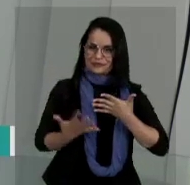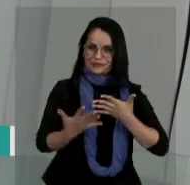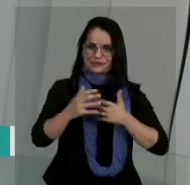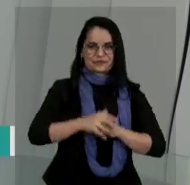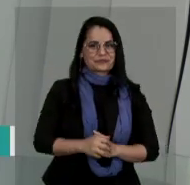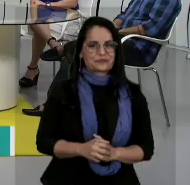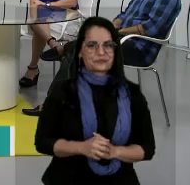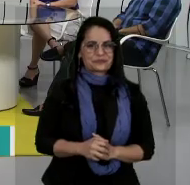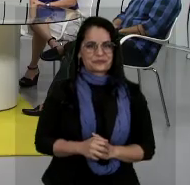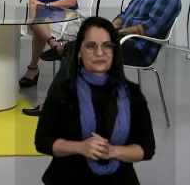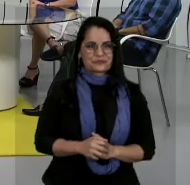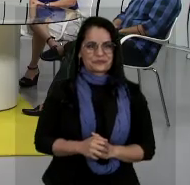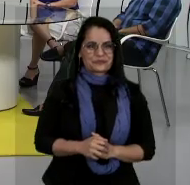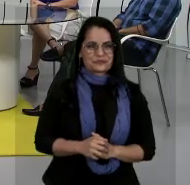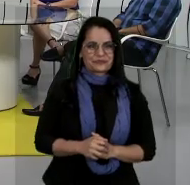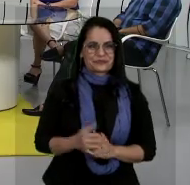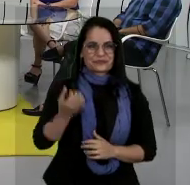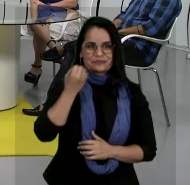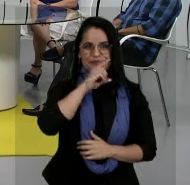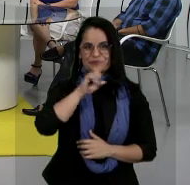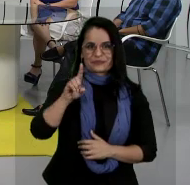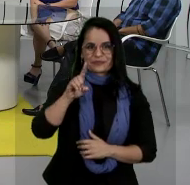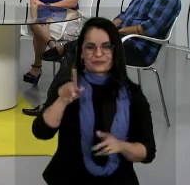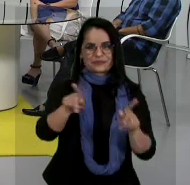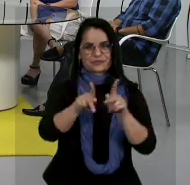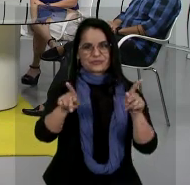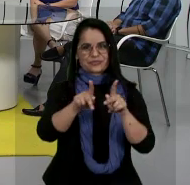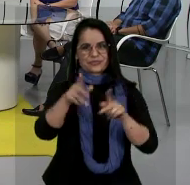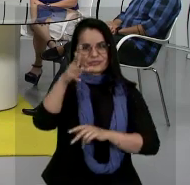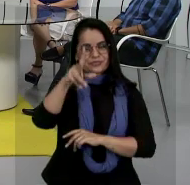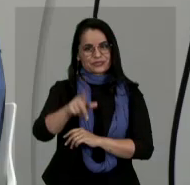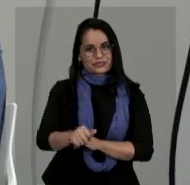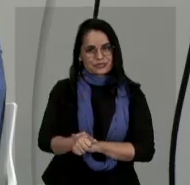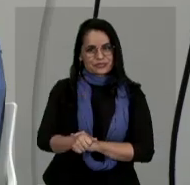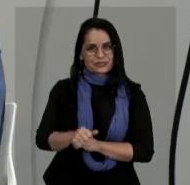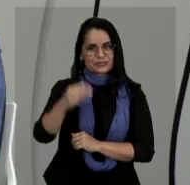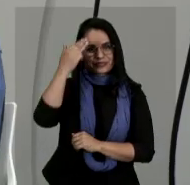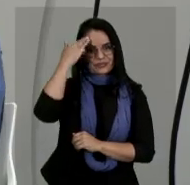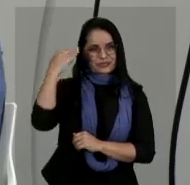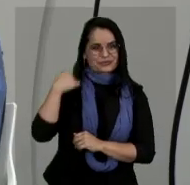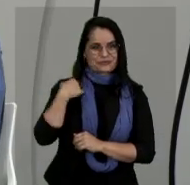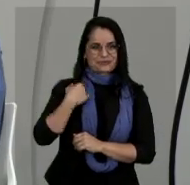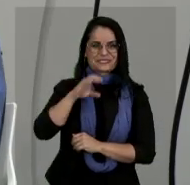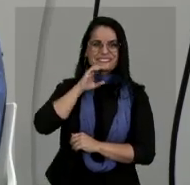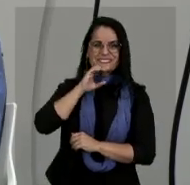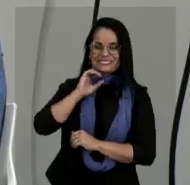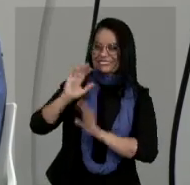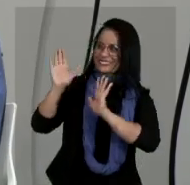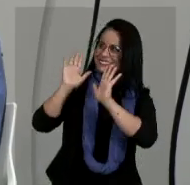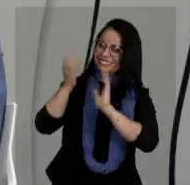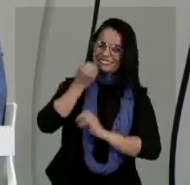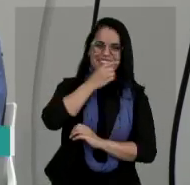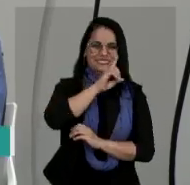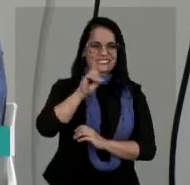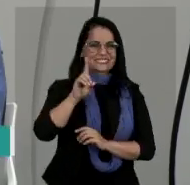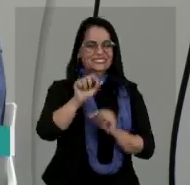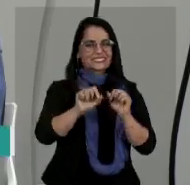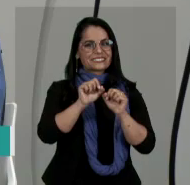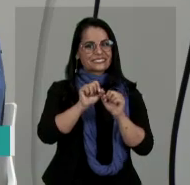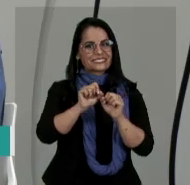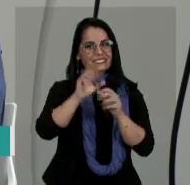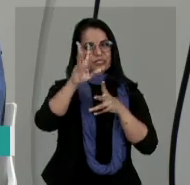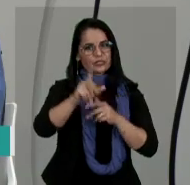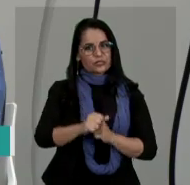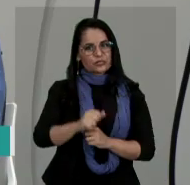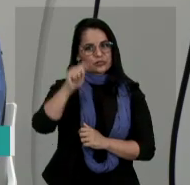Libras. Bom dia, professora Adelina, bom dia, Mariana, bom dia, nossa colega Carla, intérprete de Libras aqui com a gente.